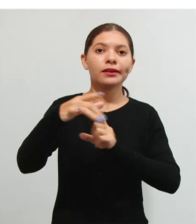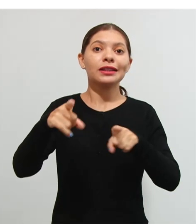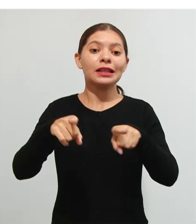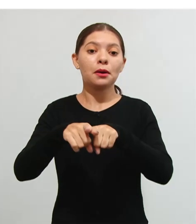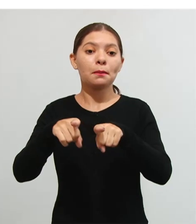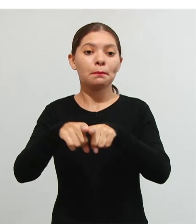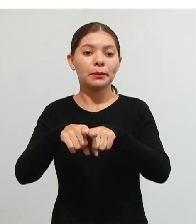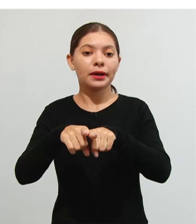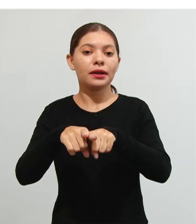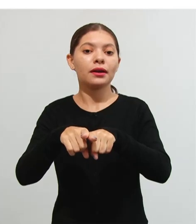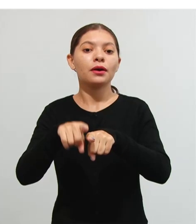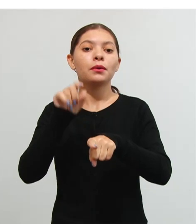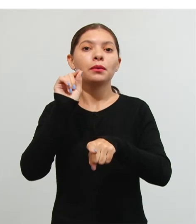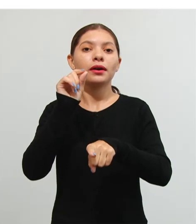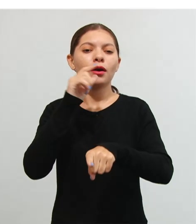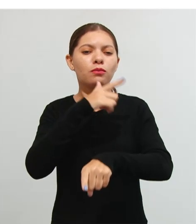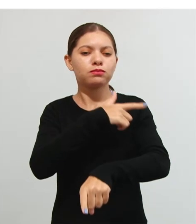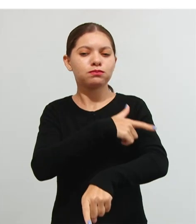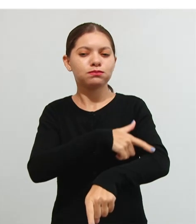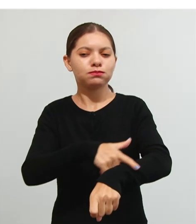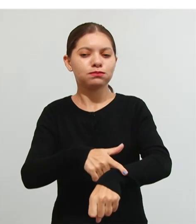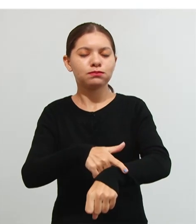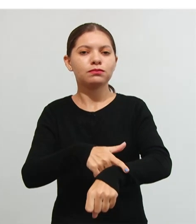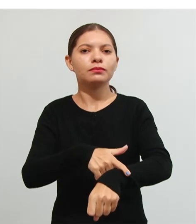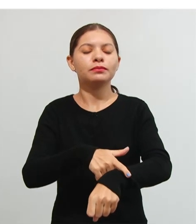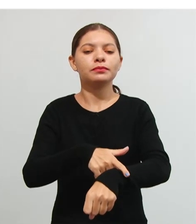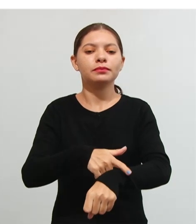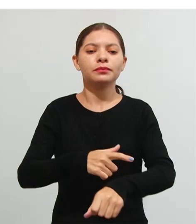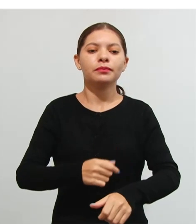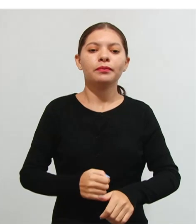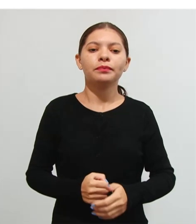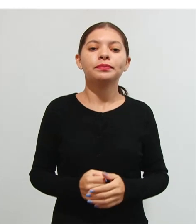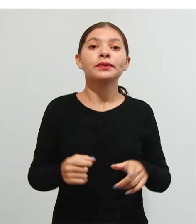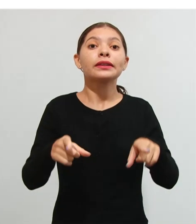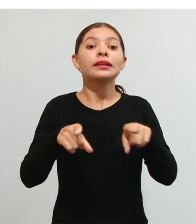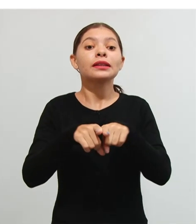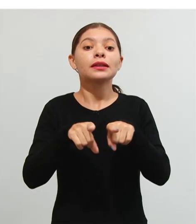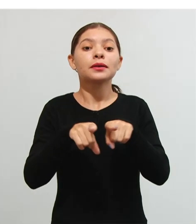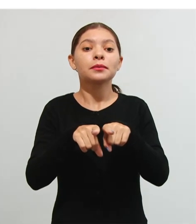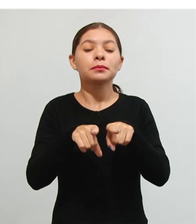comportamentos, né, comportamentos repetitivos e estereotipados, ele também